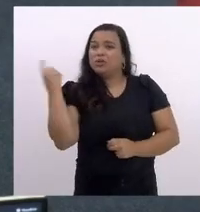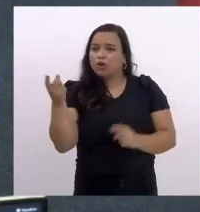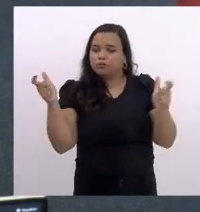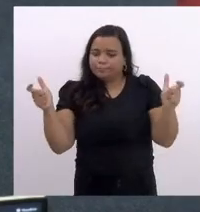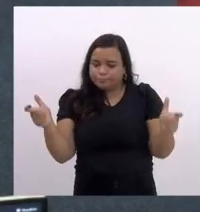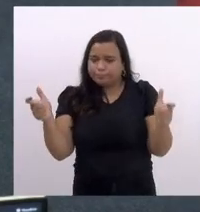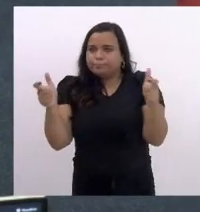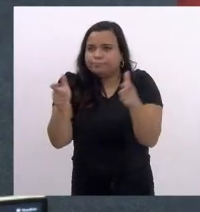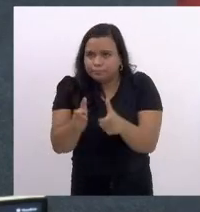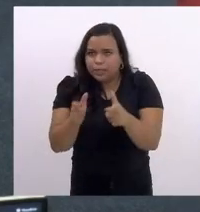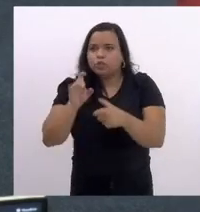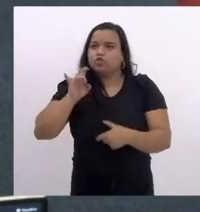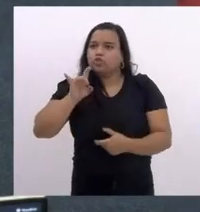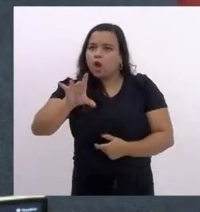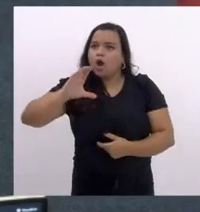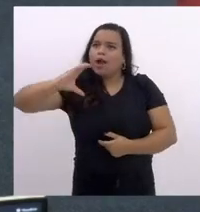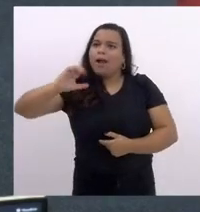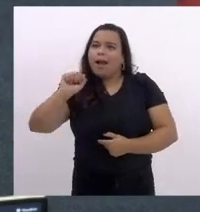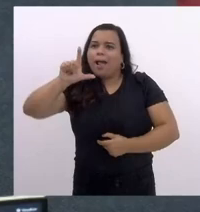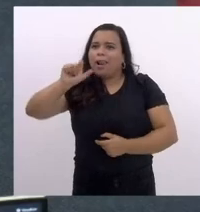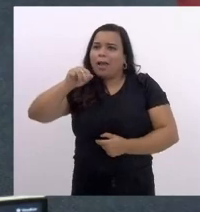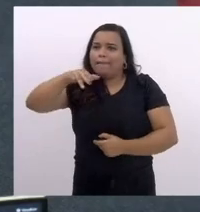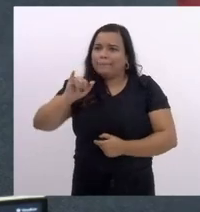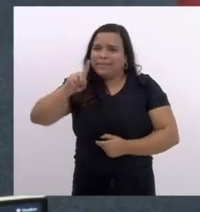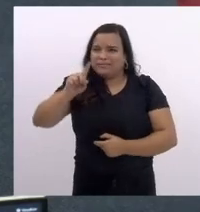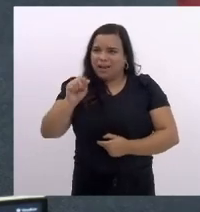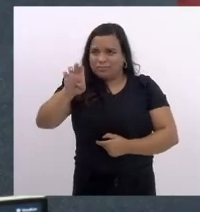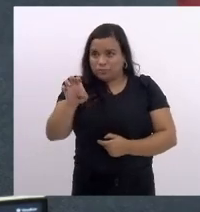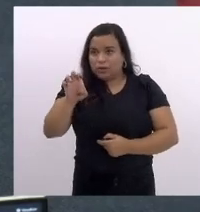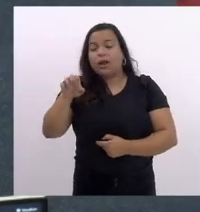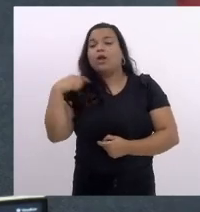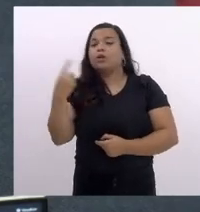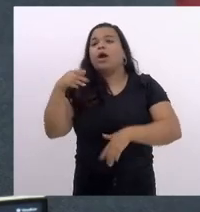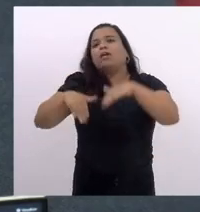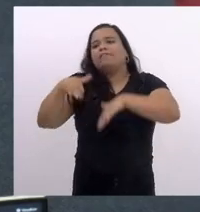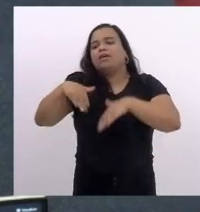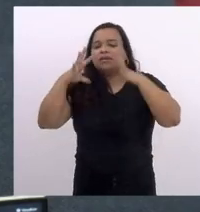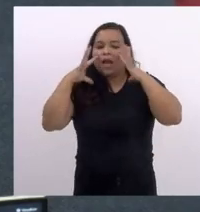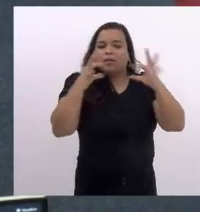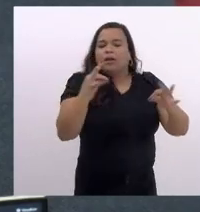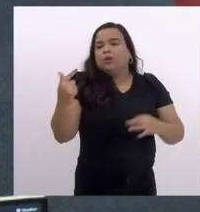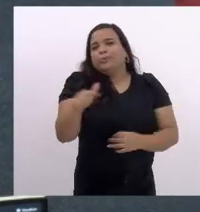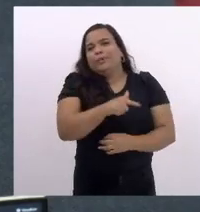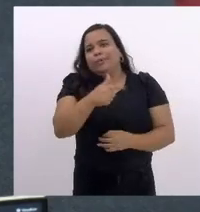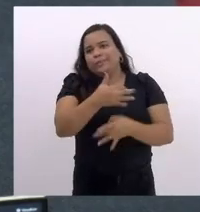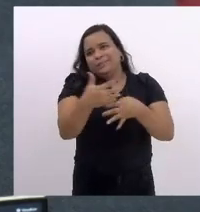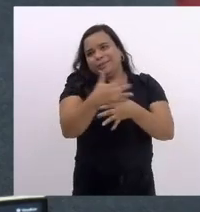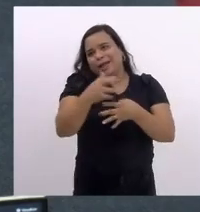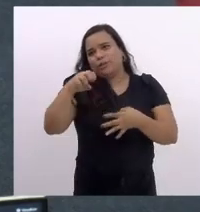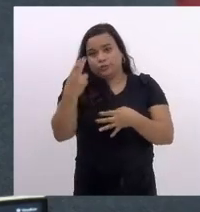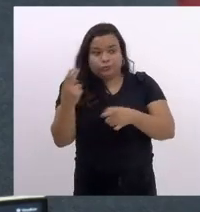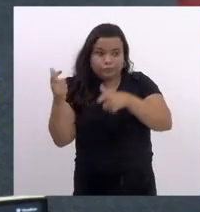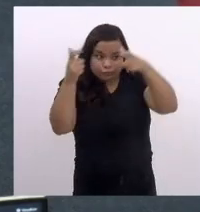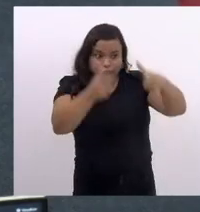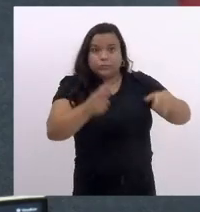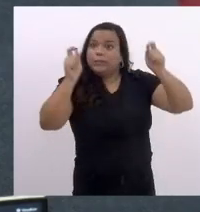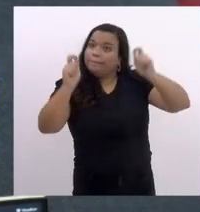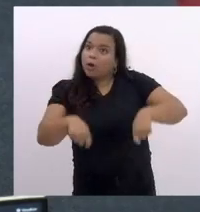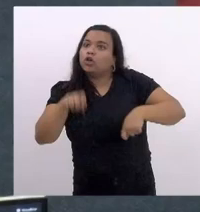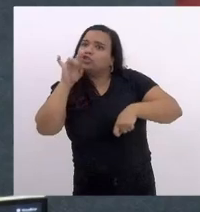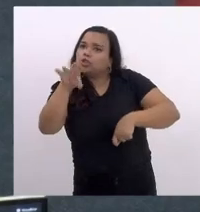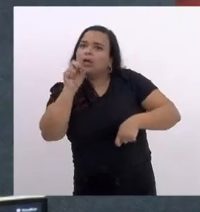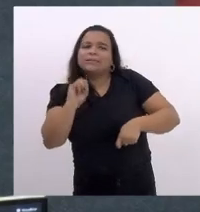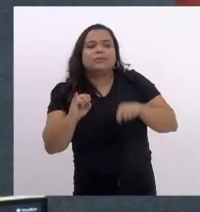calamidade, muitas vezes a gente deixa de atender uma cidade ou uma região que poderia ser atendido.